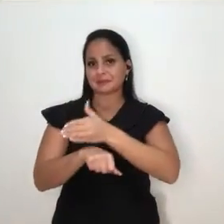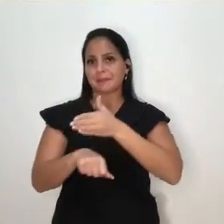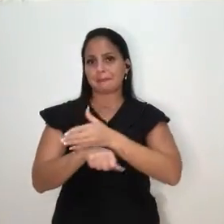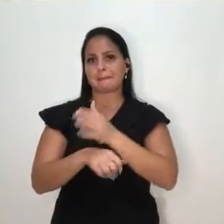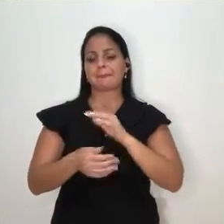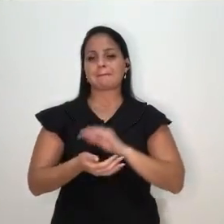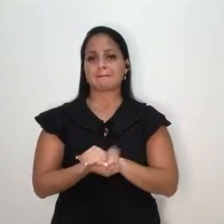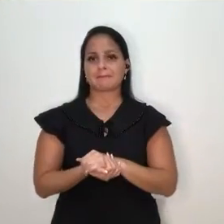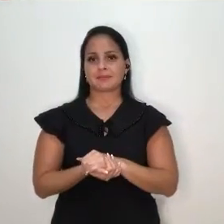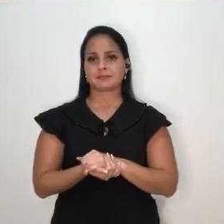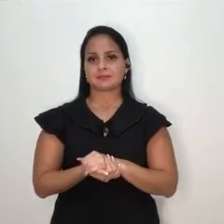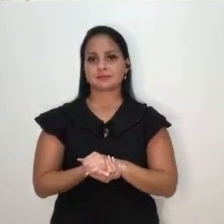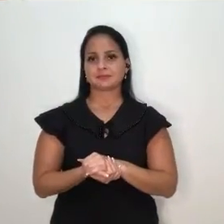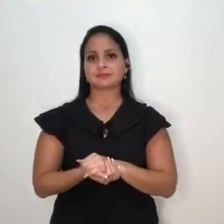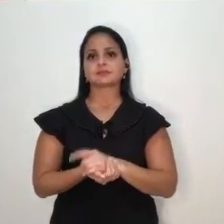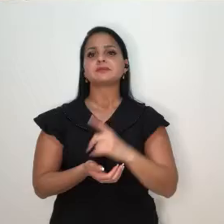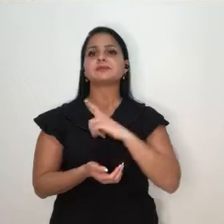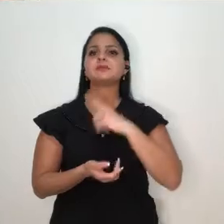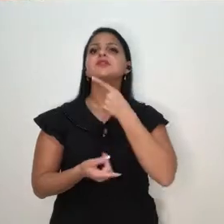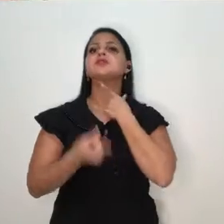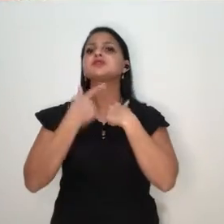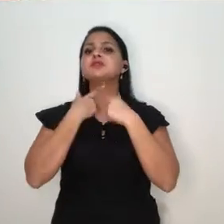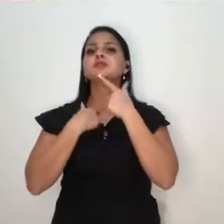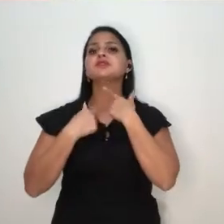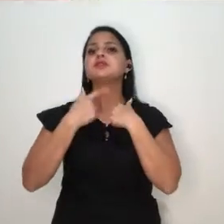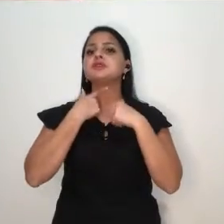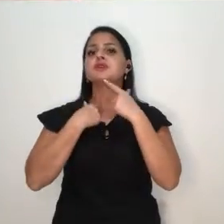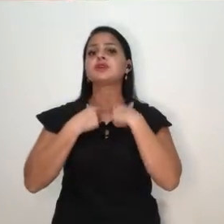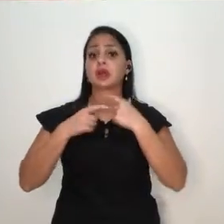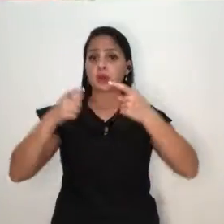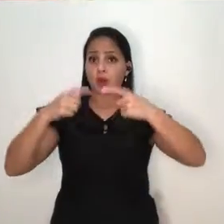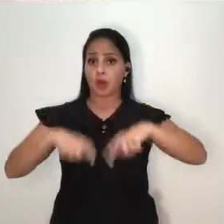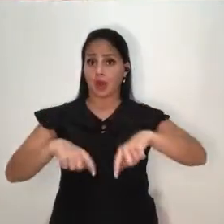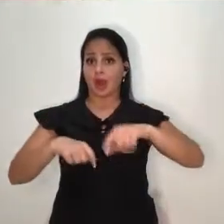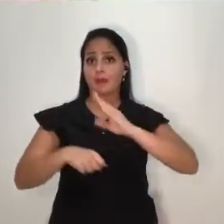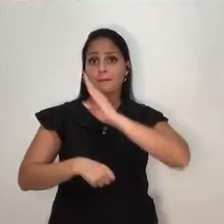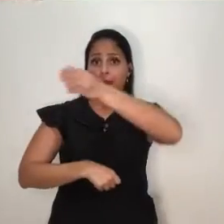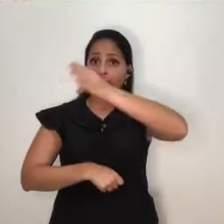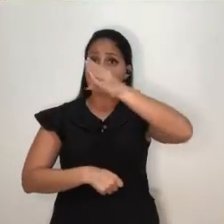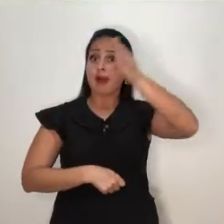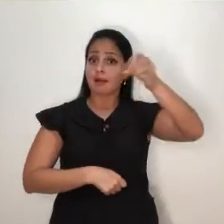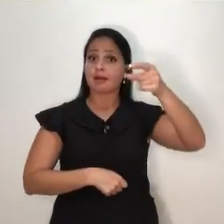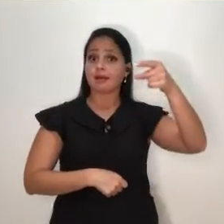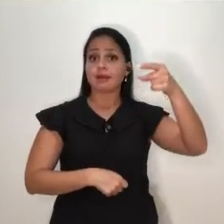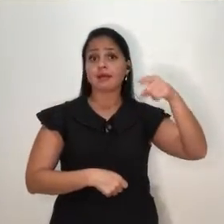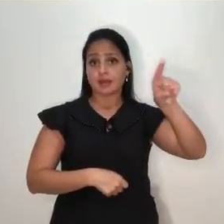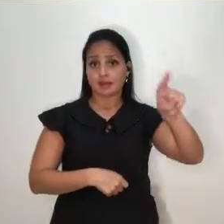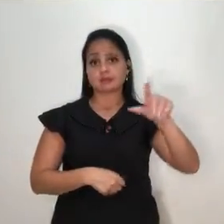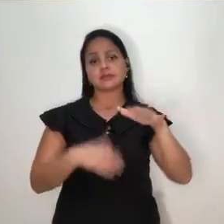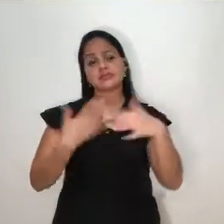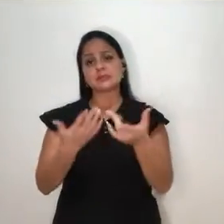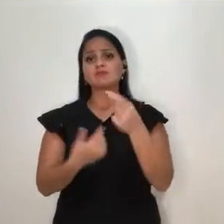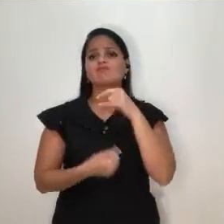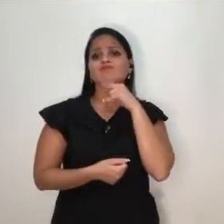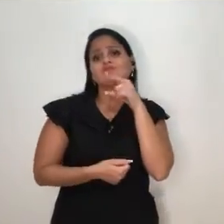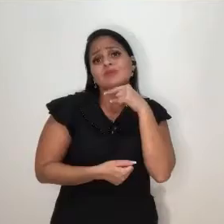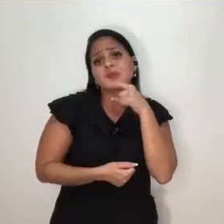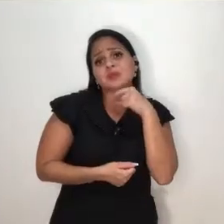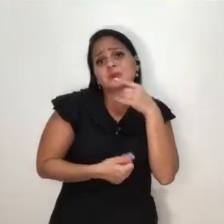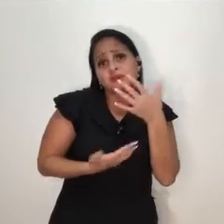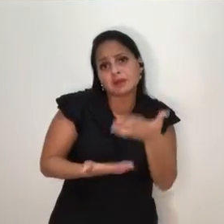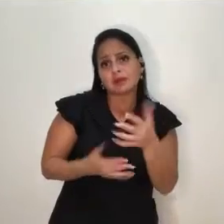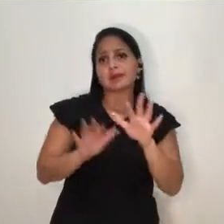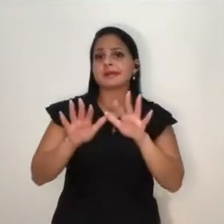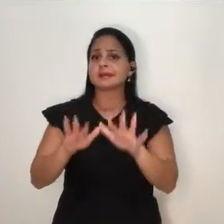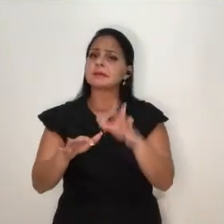participar. Eu tinha muita vontade de fazer um intercâmbio e acabei não conseguindo, e